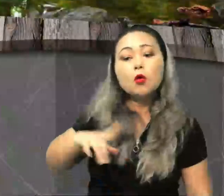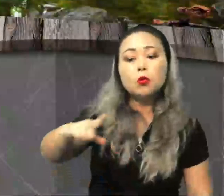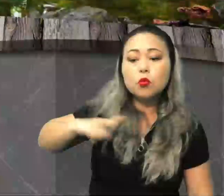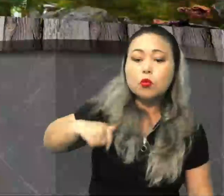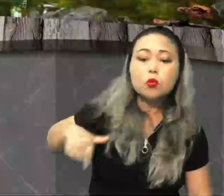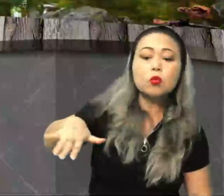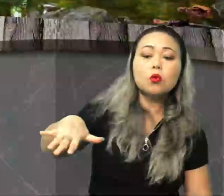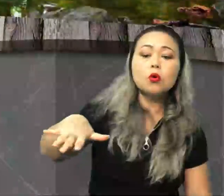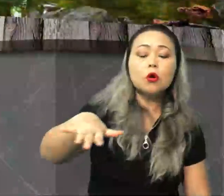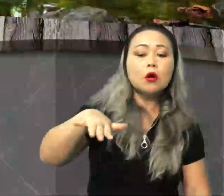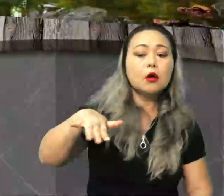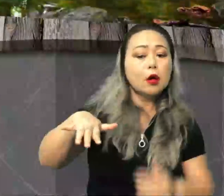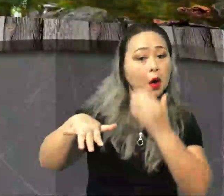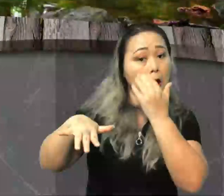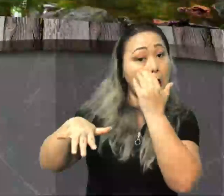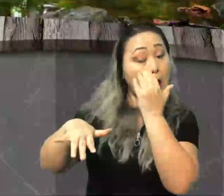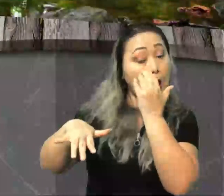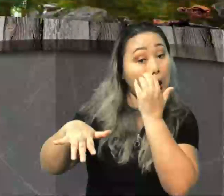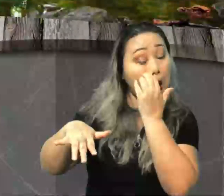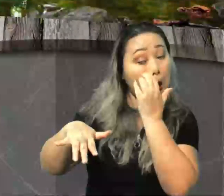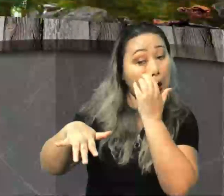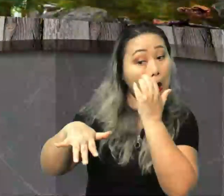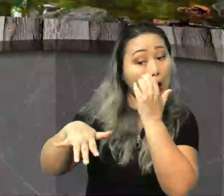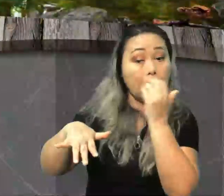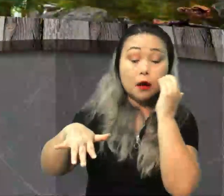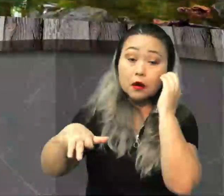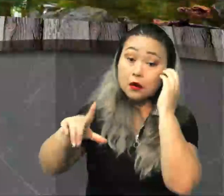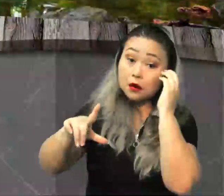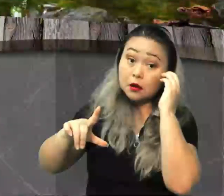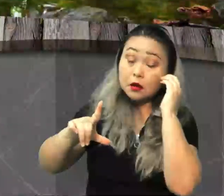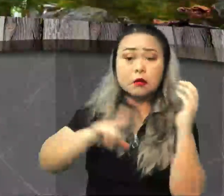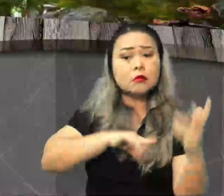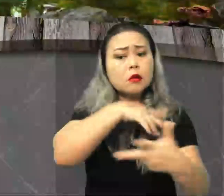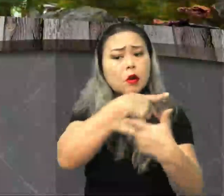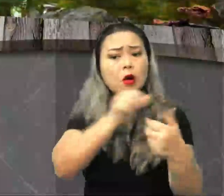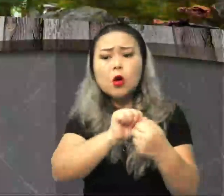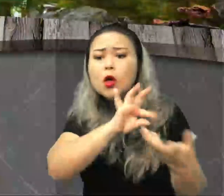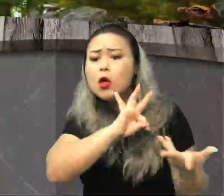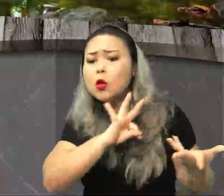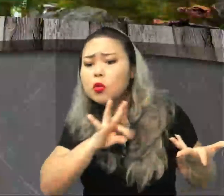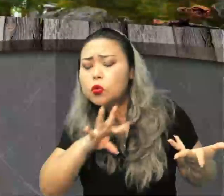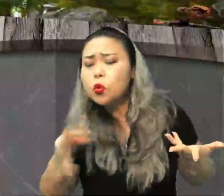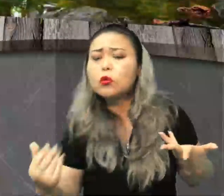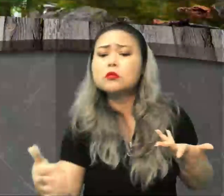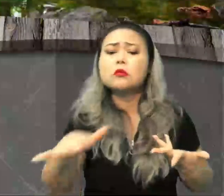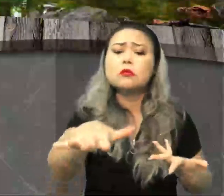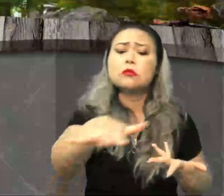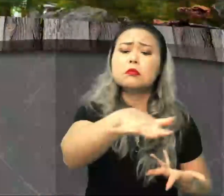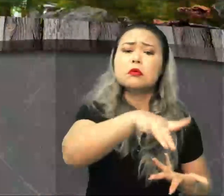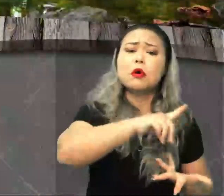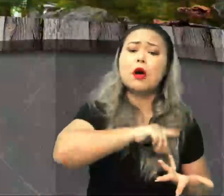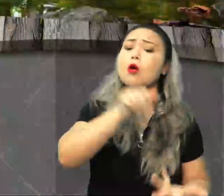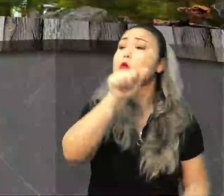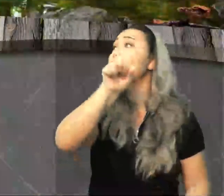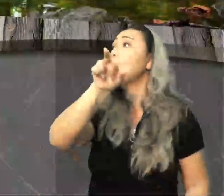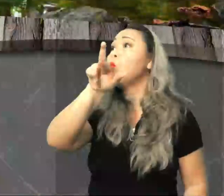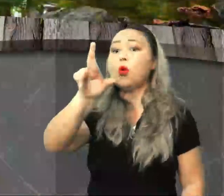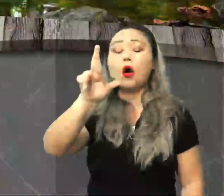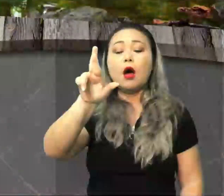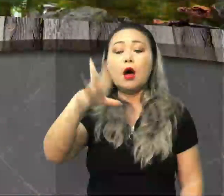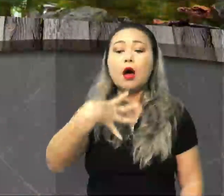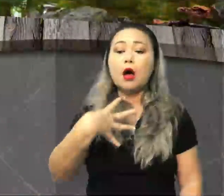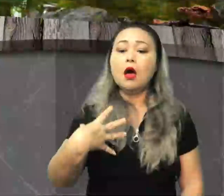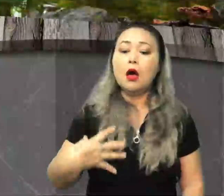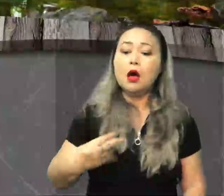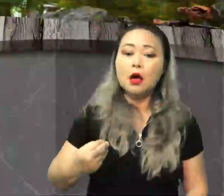ocupando espaços. Gente, a gente tem animais em todos os ambientes. No ar, os